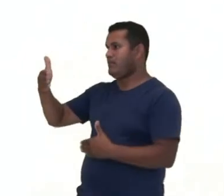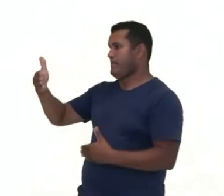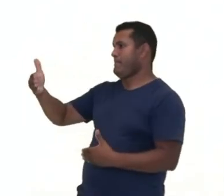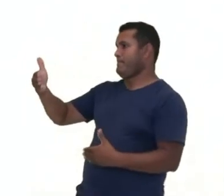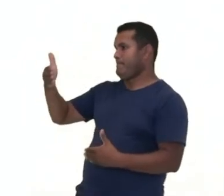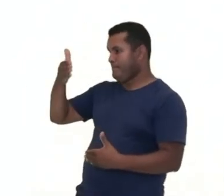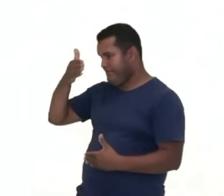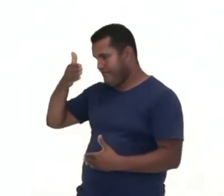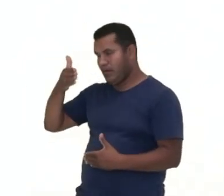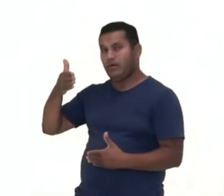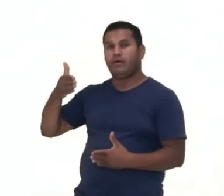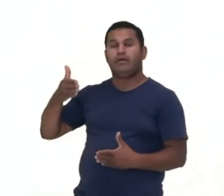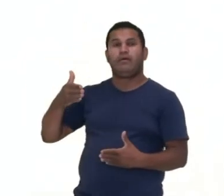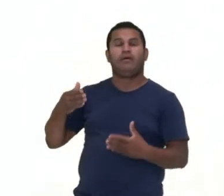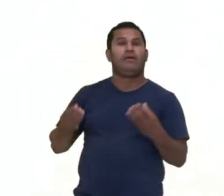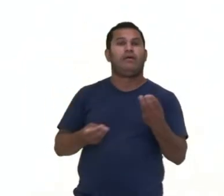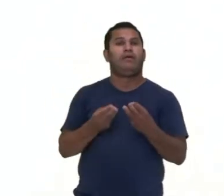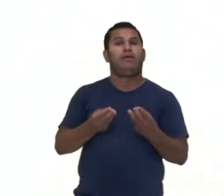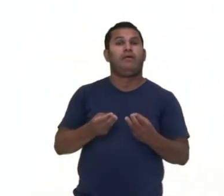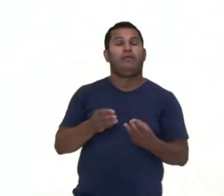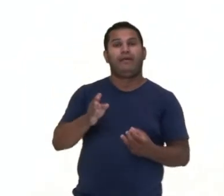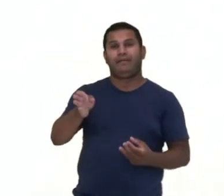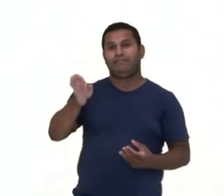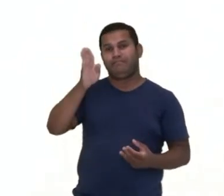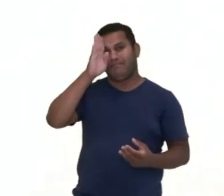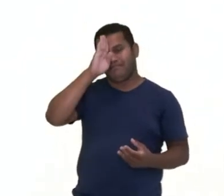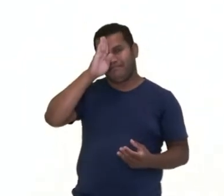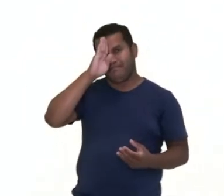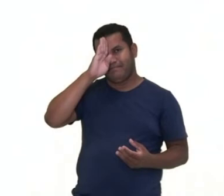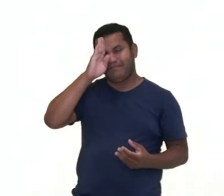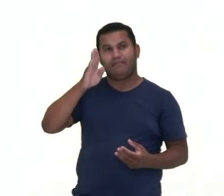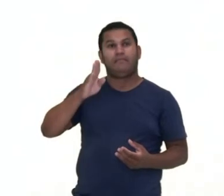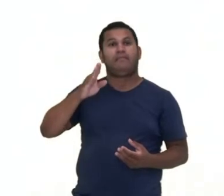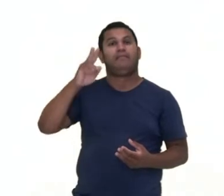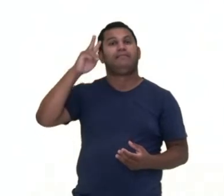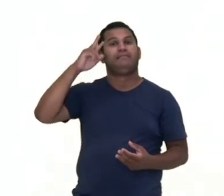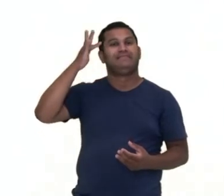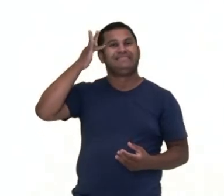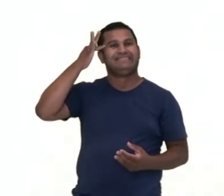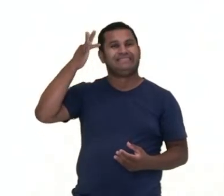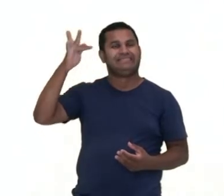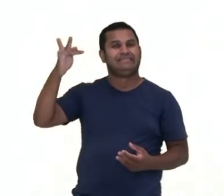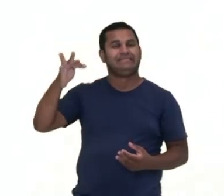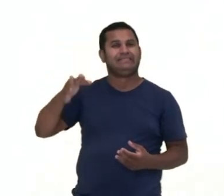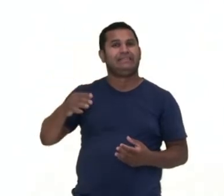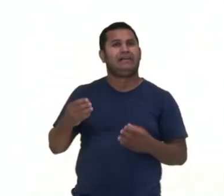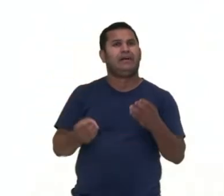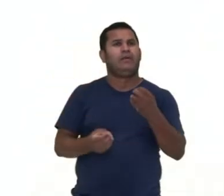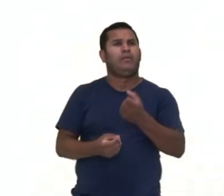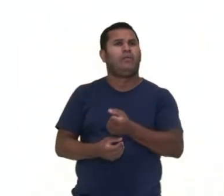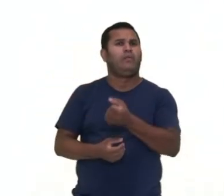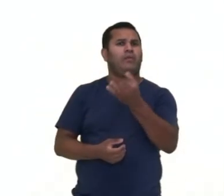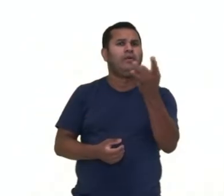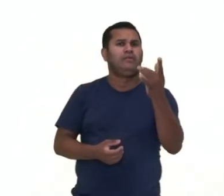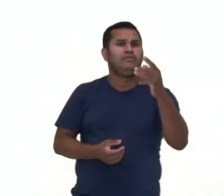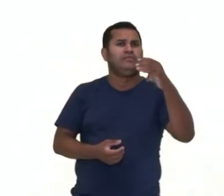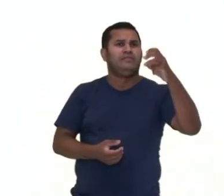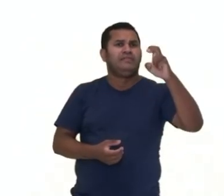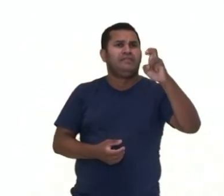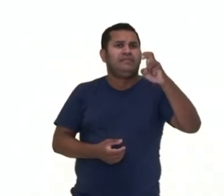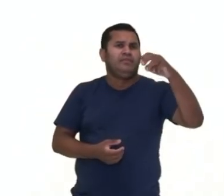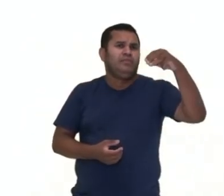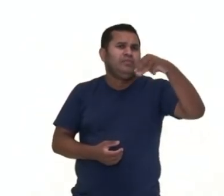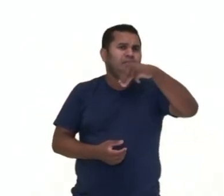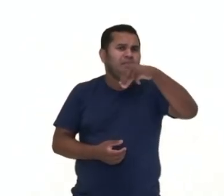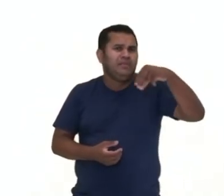infeliz ocupante, então, desacelera numa distância de apenas 5 milímetros. Com base em informações anteriores,